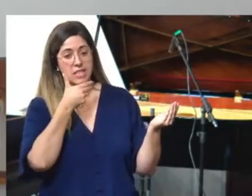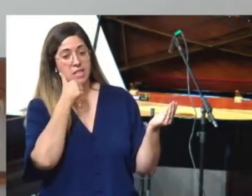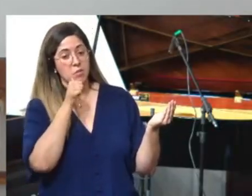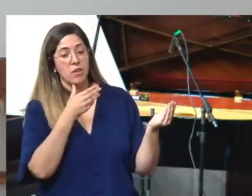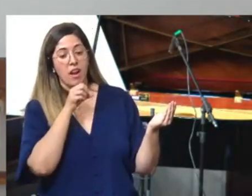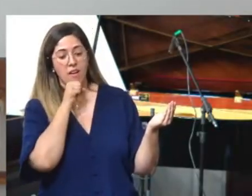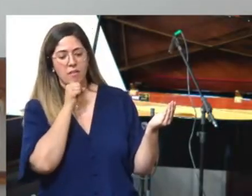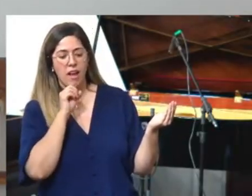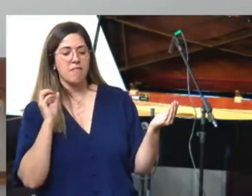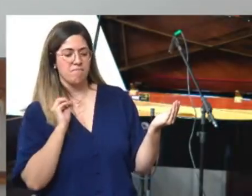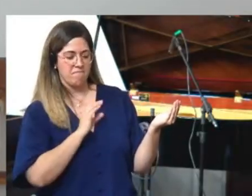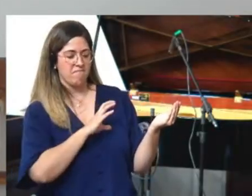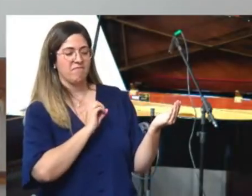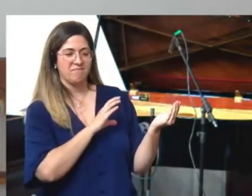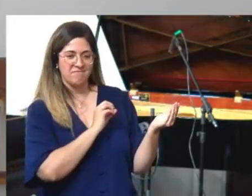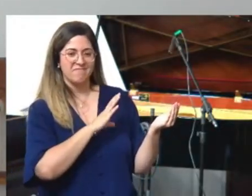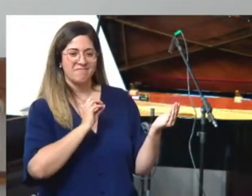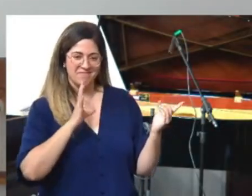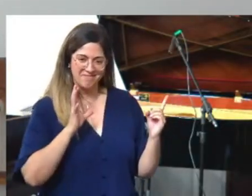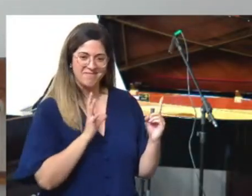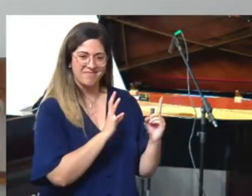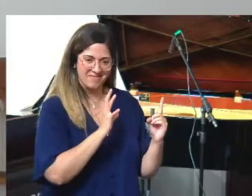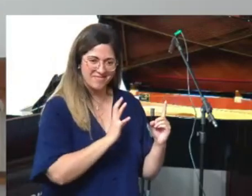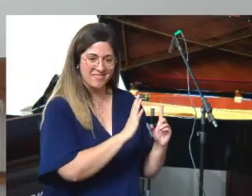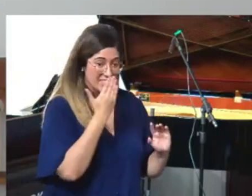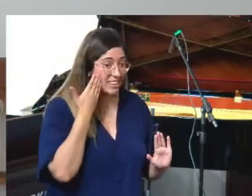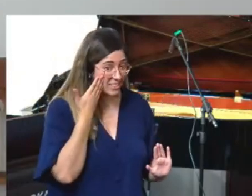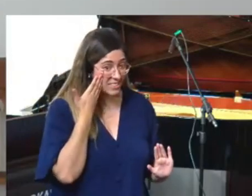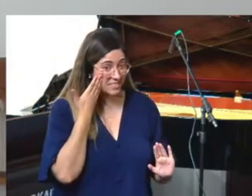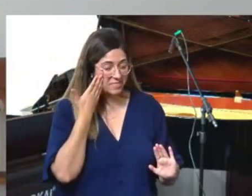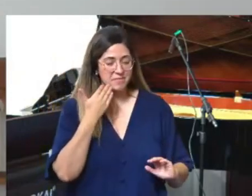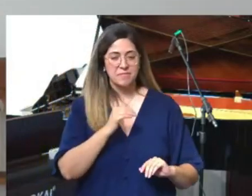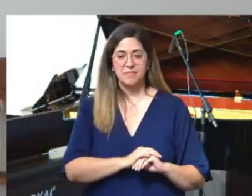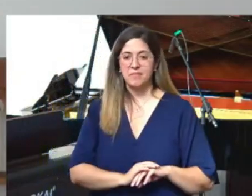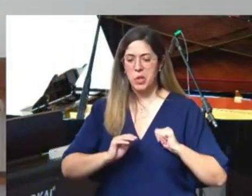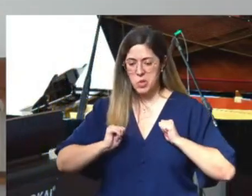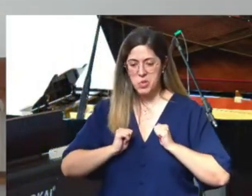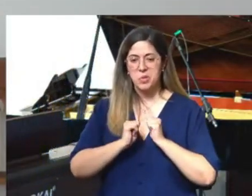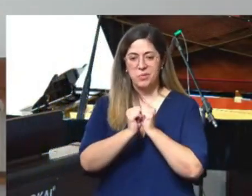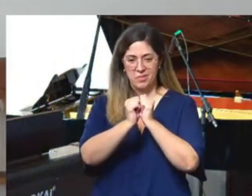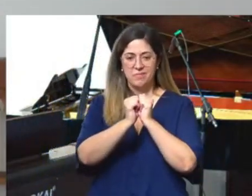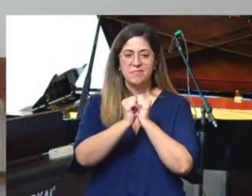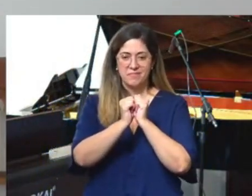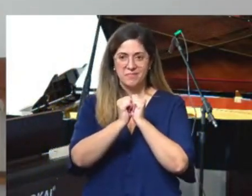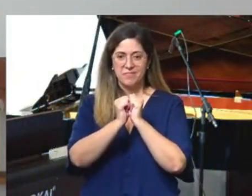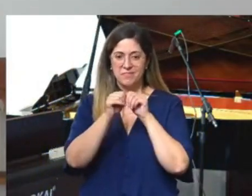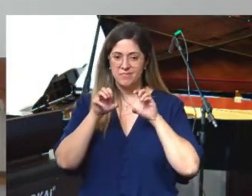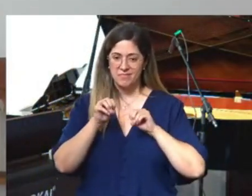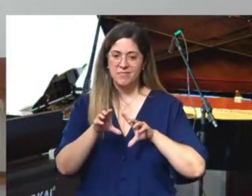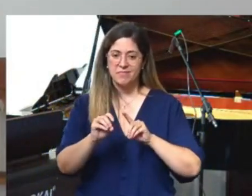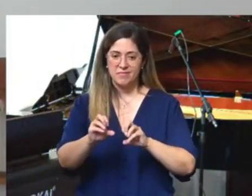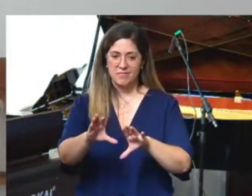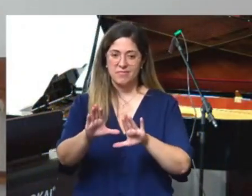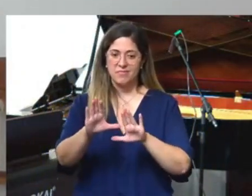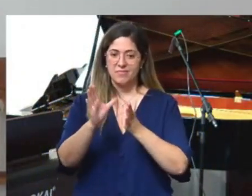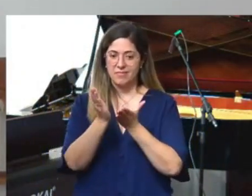cuidado, de instrução, de estar caminhando lado a lado com essas mulheres.